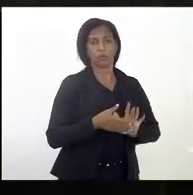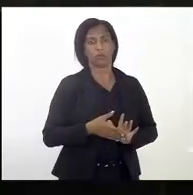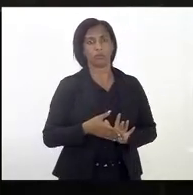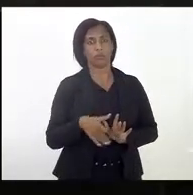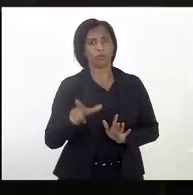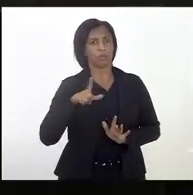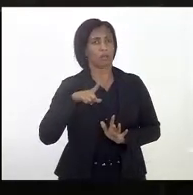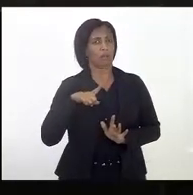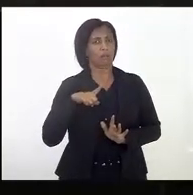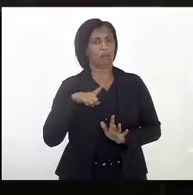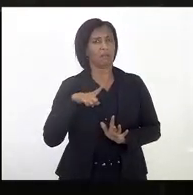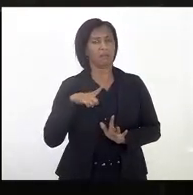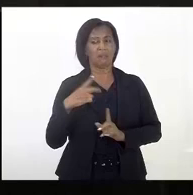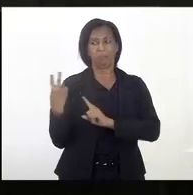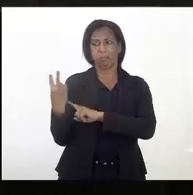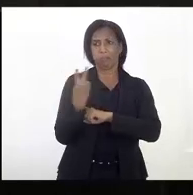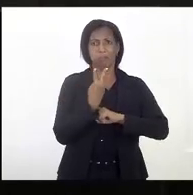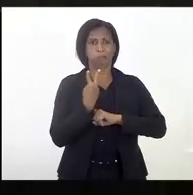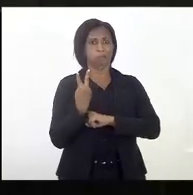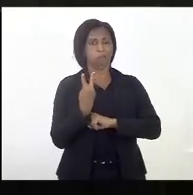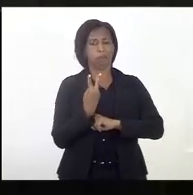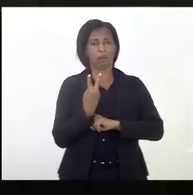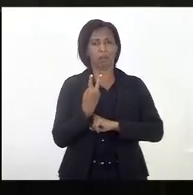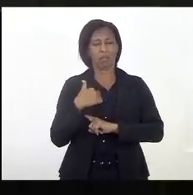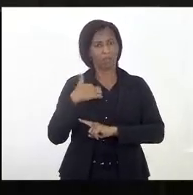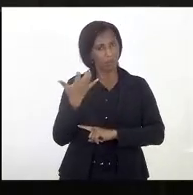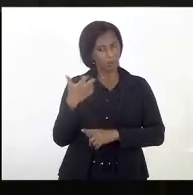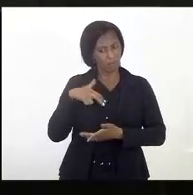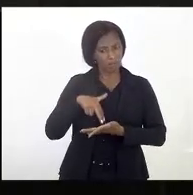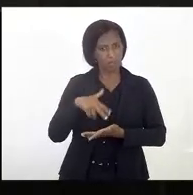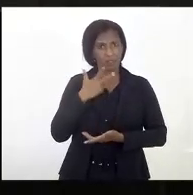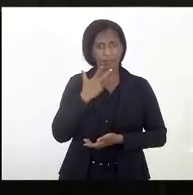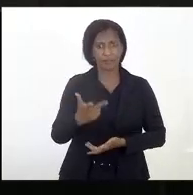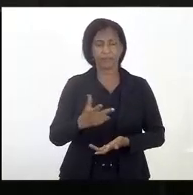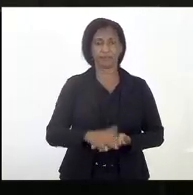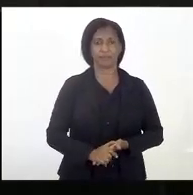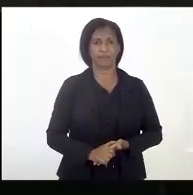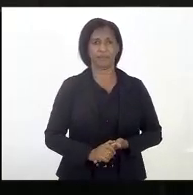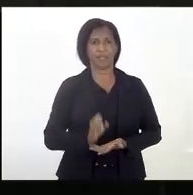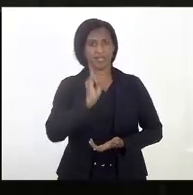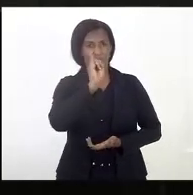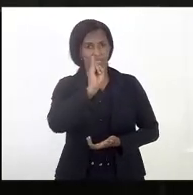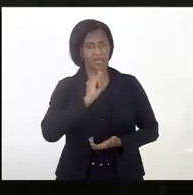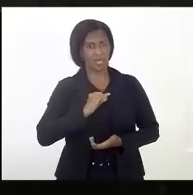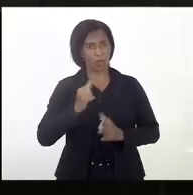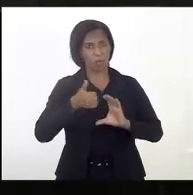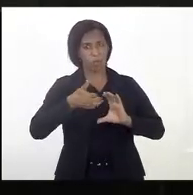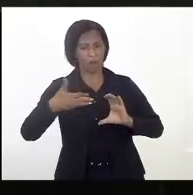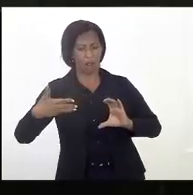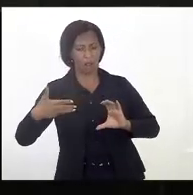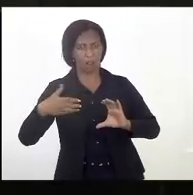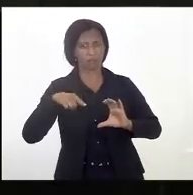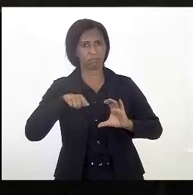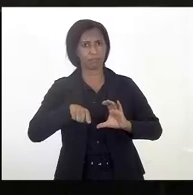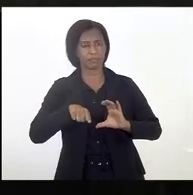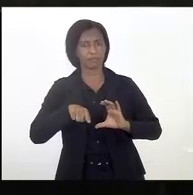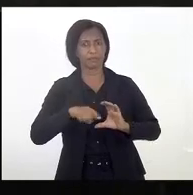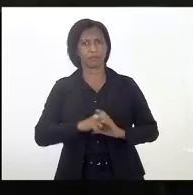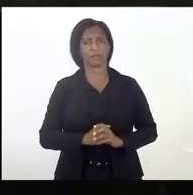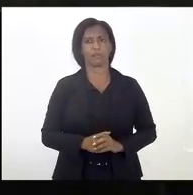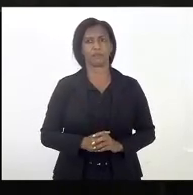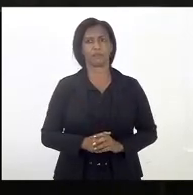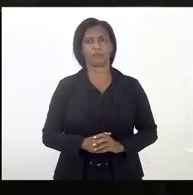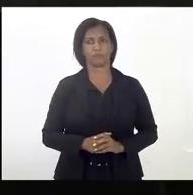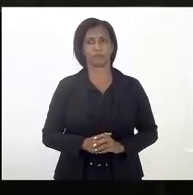ter uma espécie de blindagem olhando o que ela quis dizer que se tem um aspecto se tem um aspecto